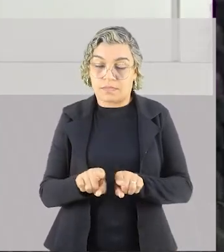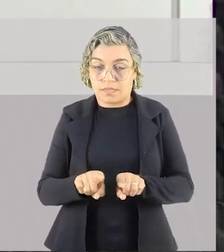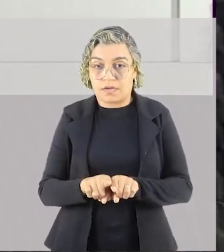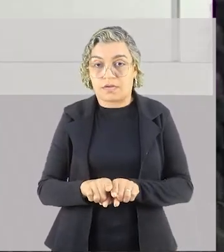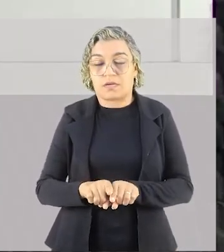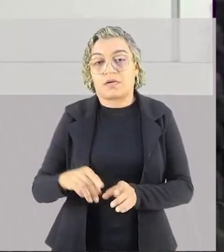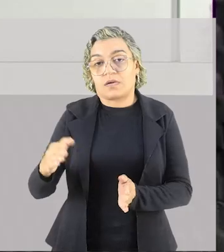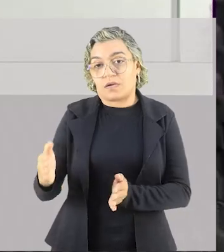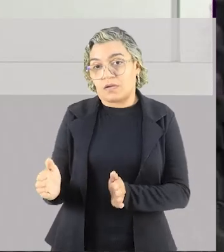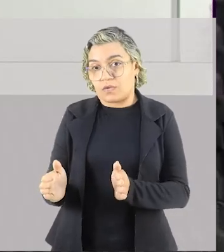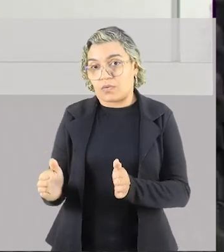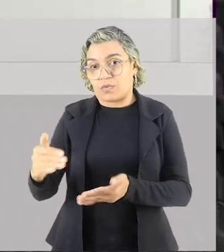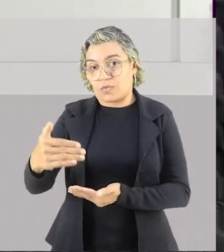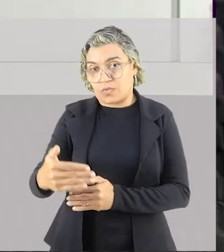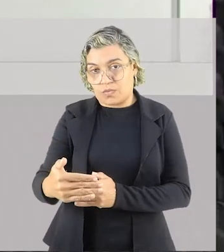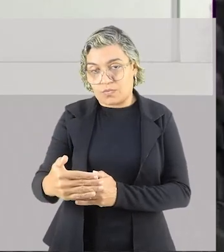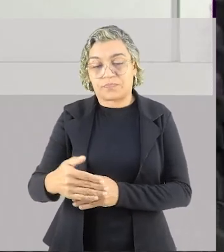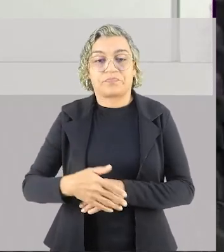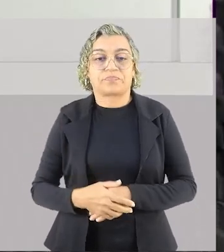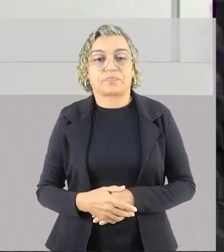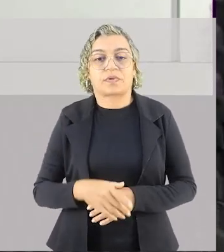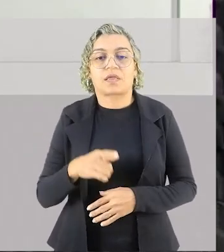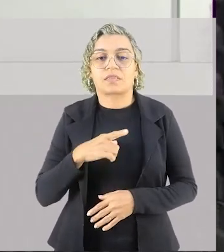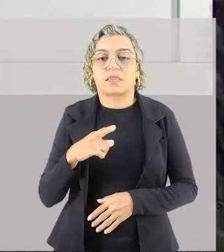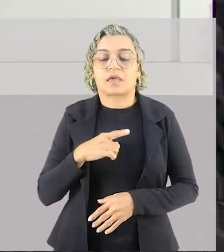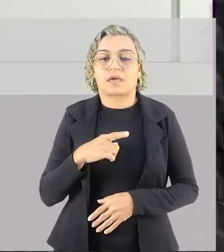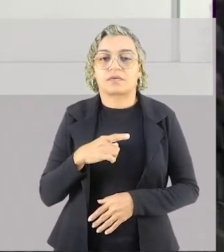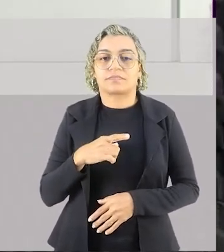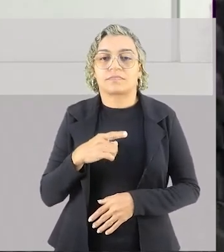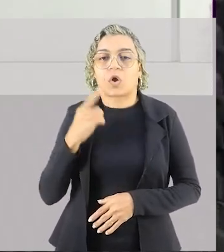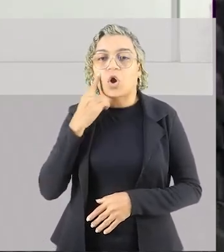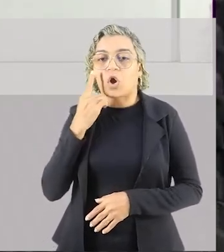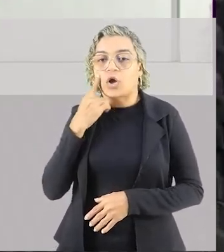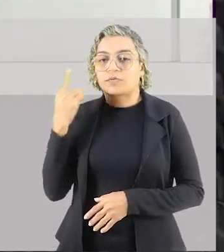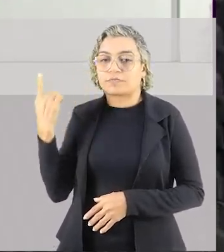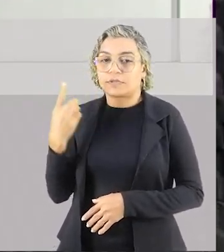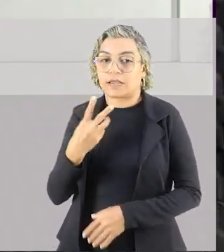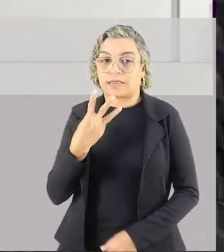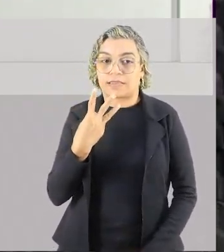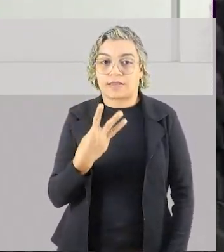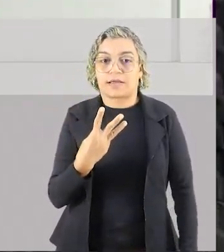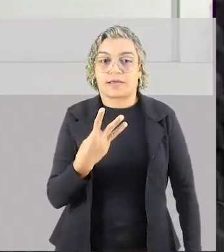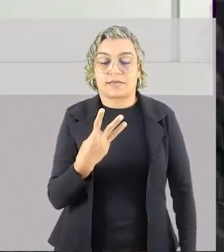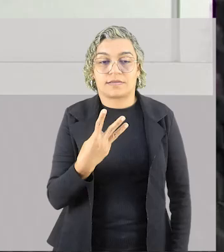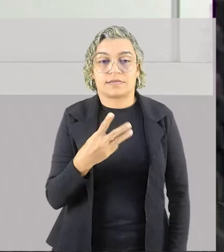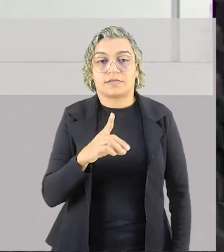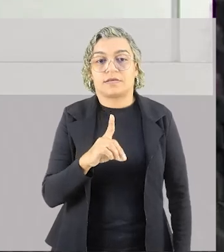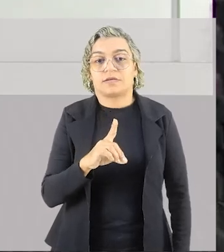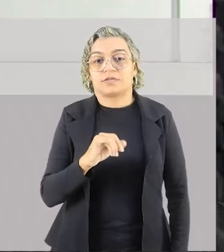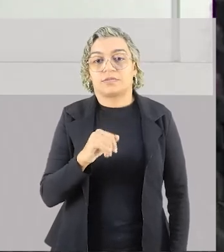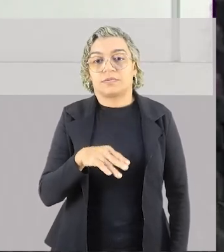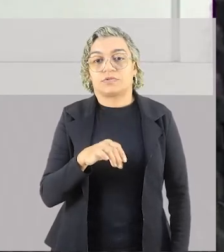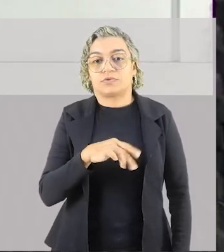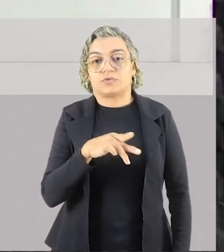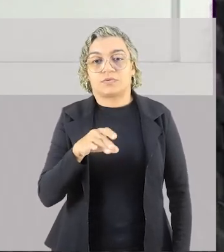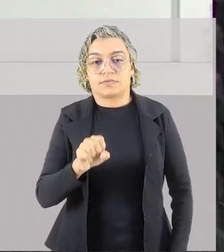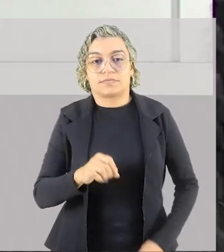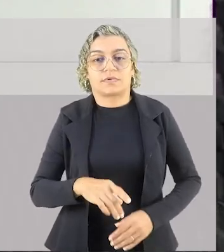3 dimensões desse paralelepípedo. Ele falou que ele tem aí 18 centímetros de